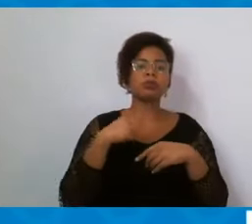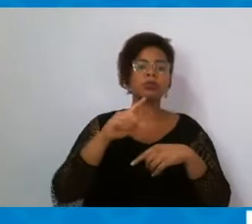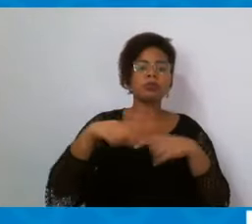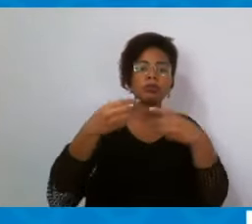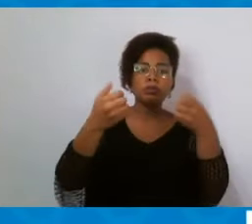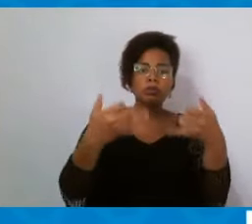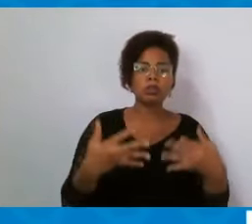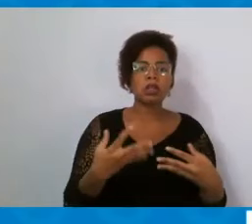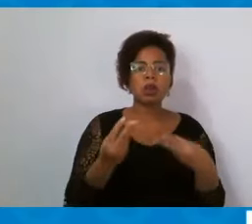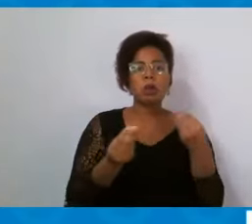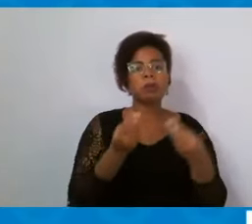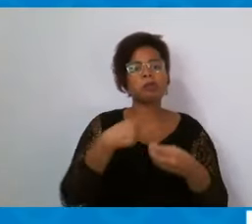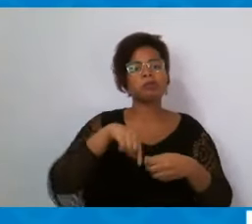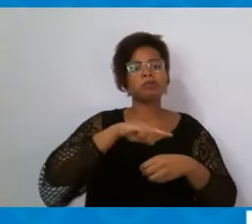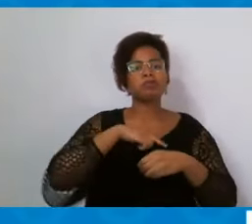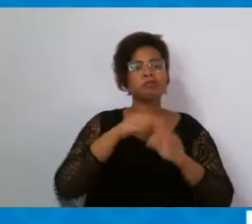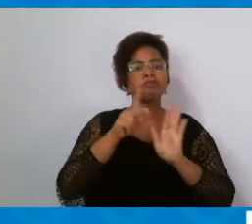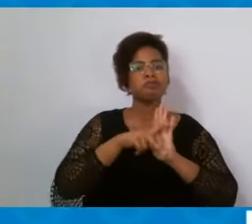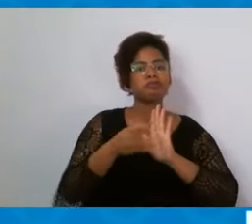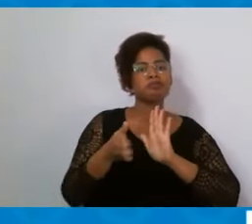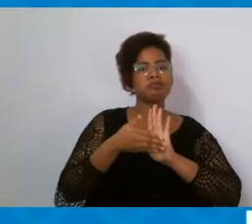maker.